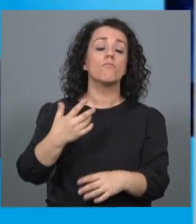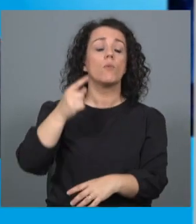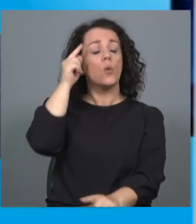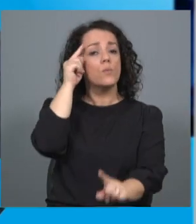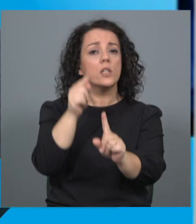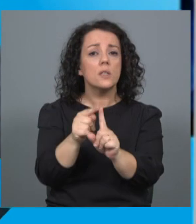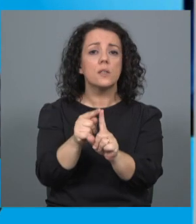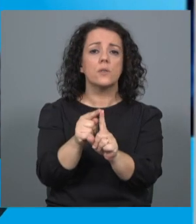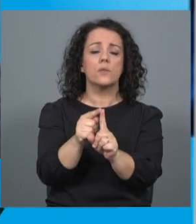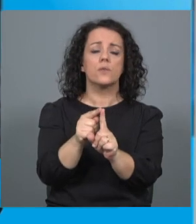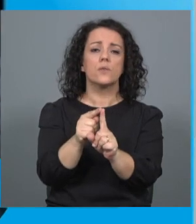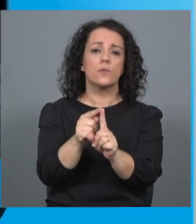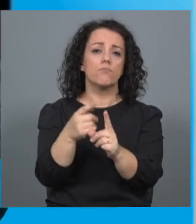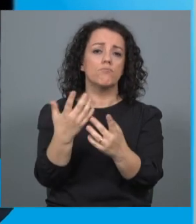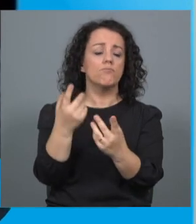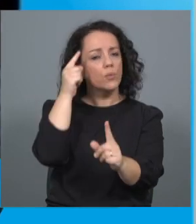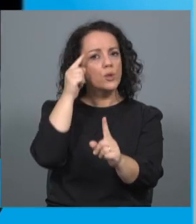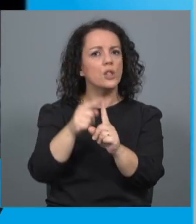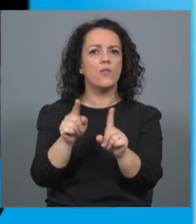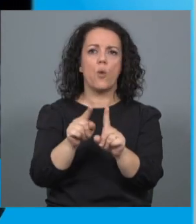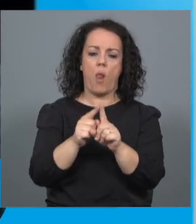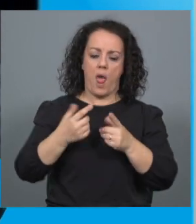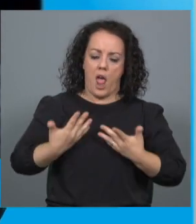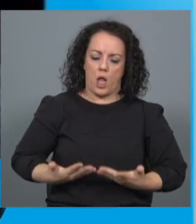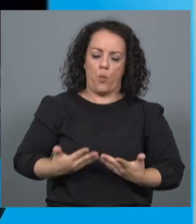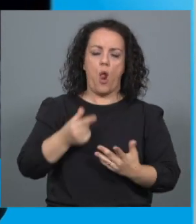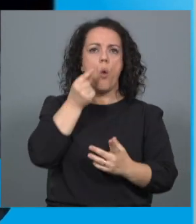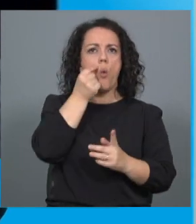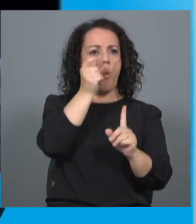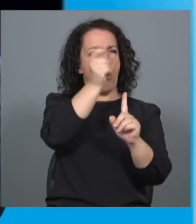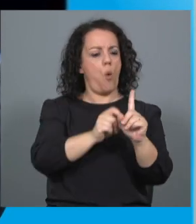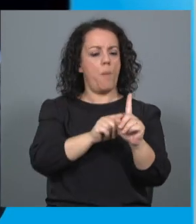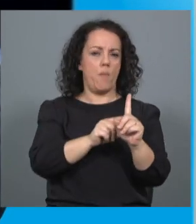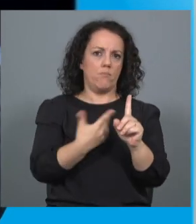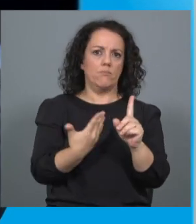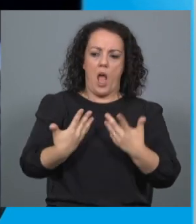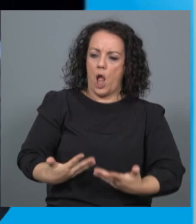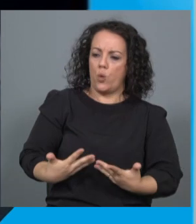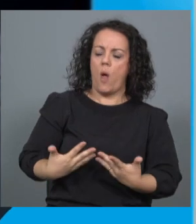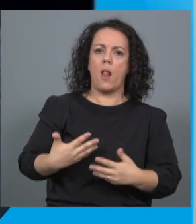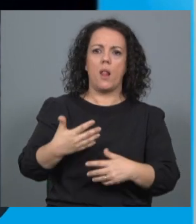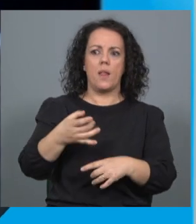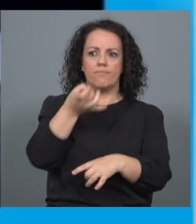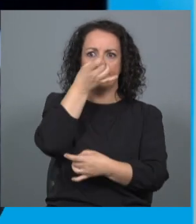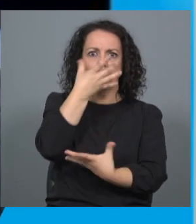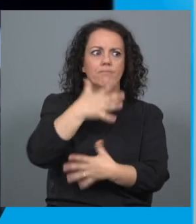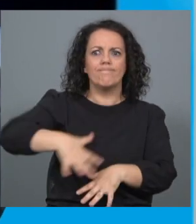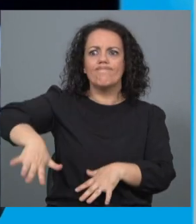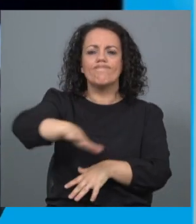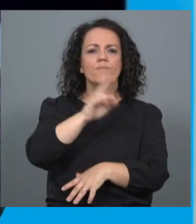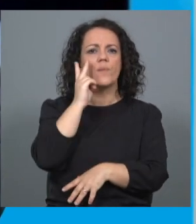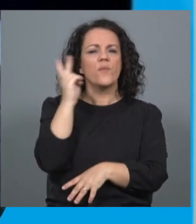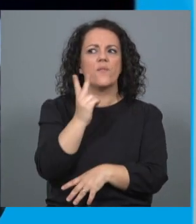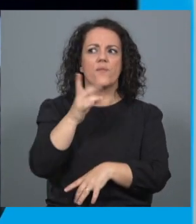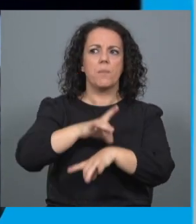levar o homem de hoje, no momento de fragilidade que estamos a viver, e nestes contextos